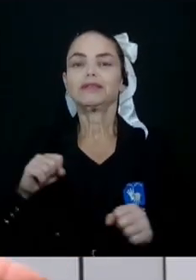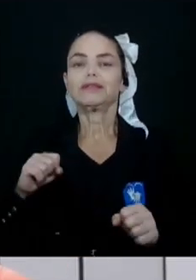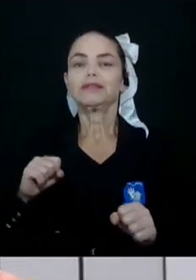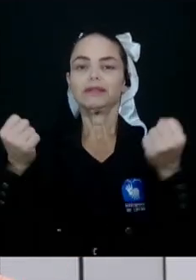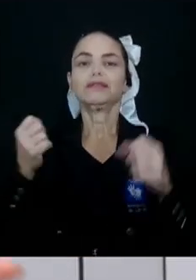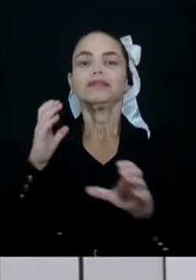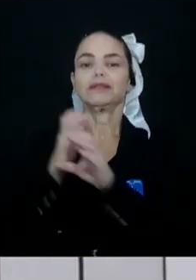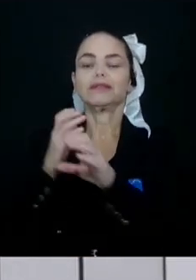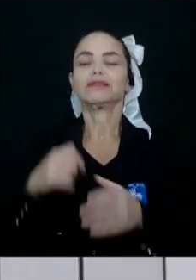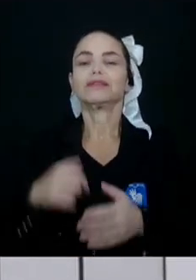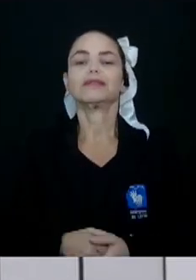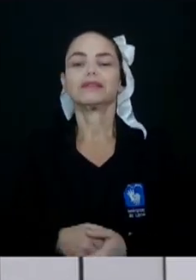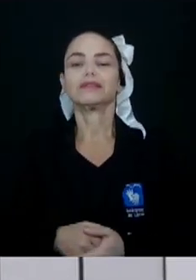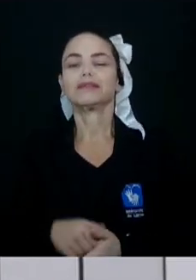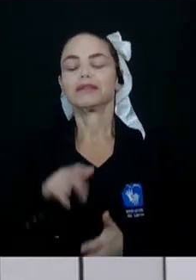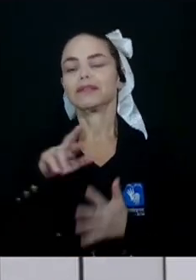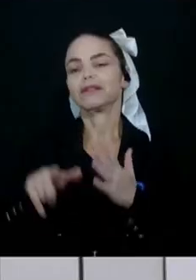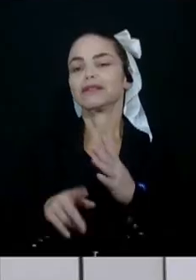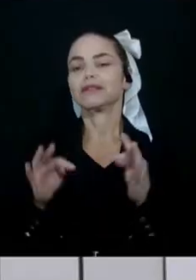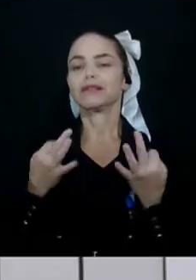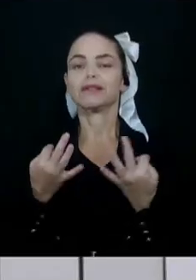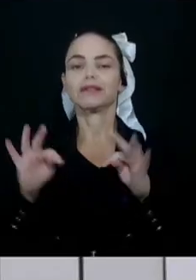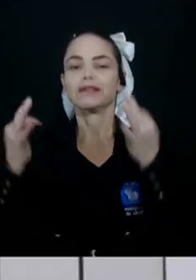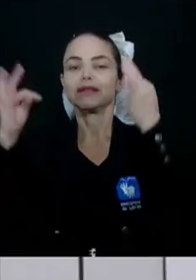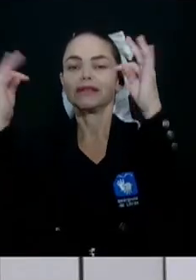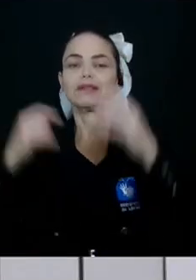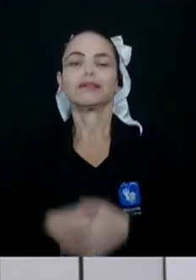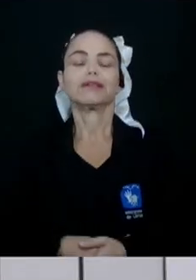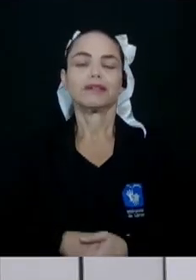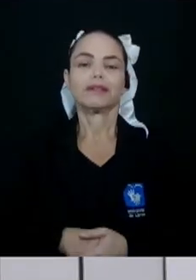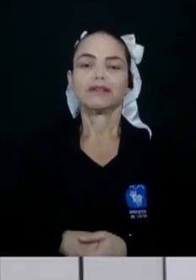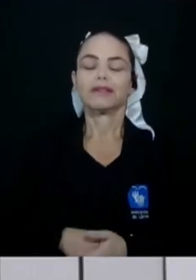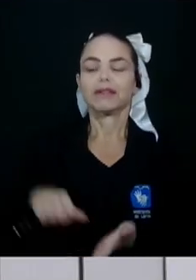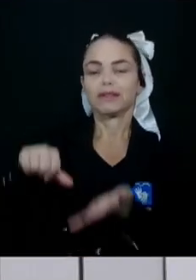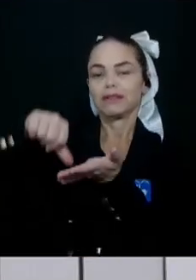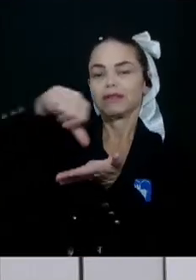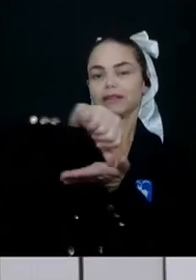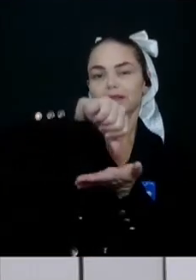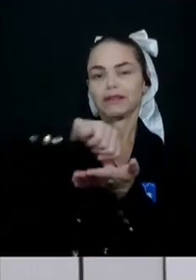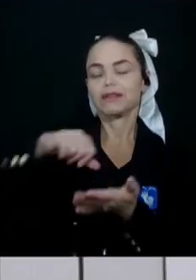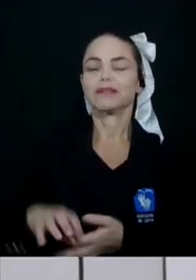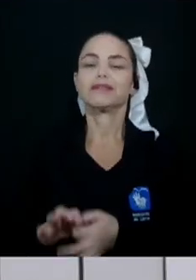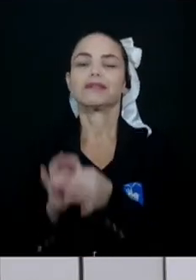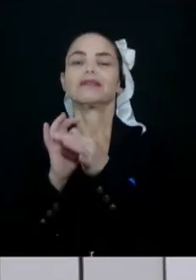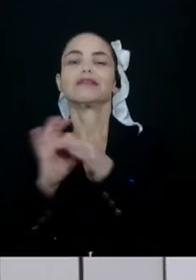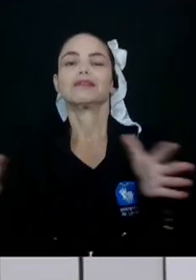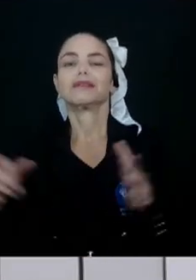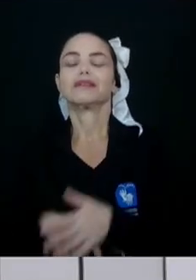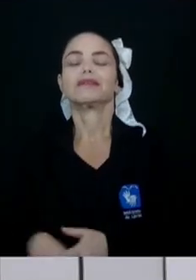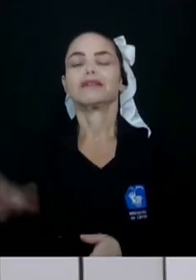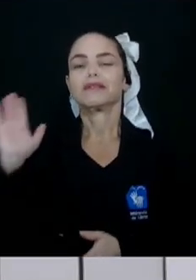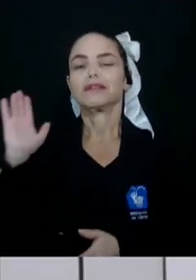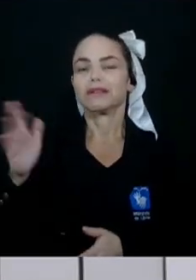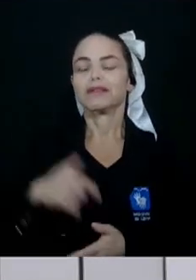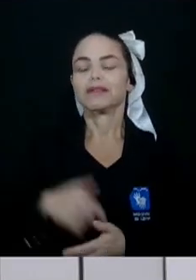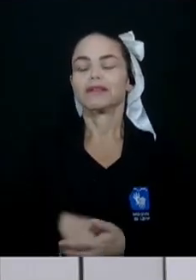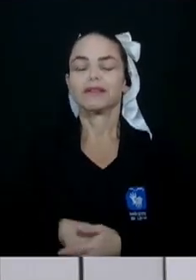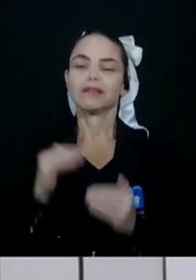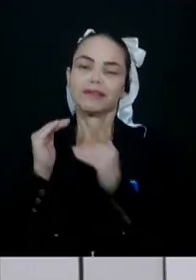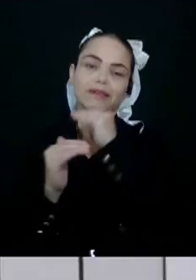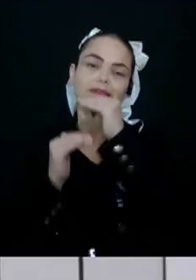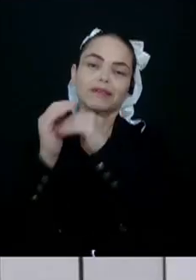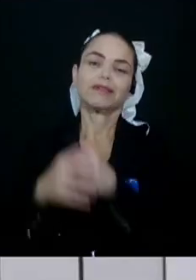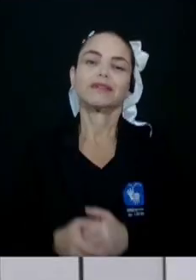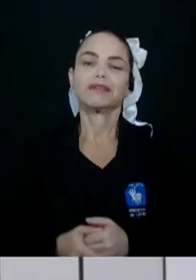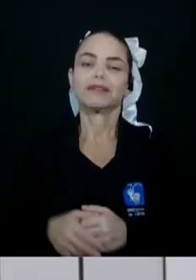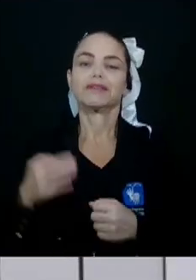outras tecnologias de georreferenciamento já disponíveis ou que venham a ser desenvolvidas pelo município. A